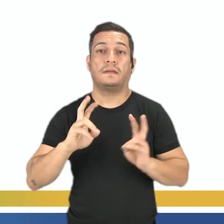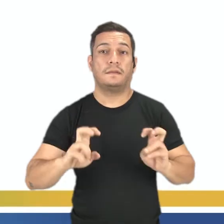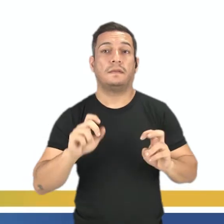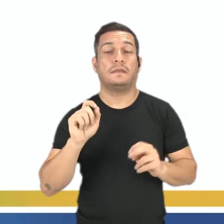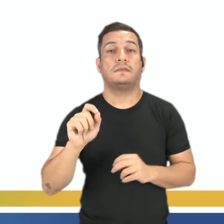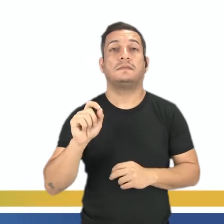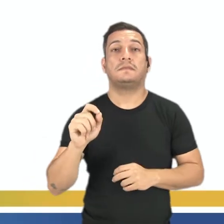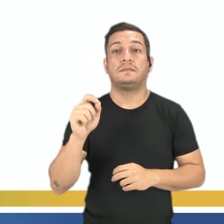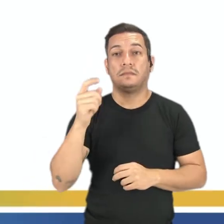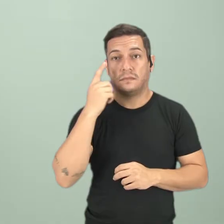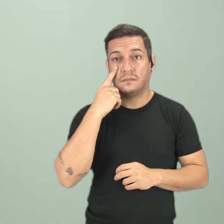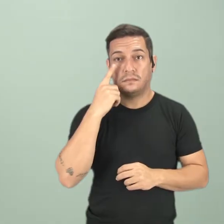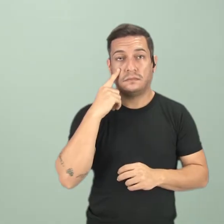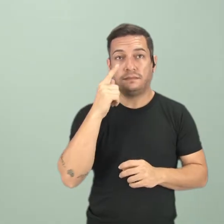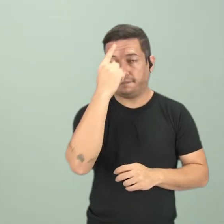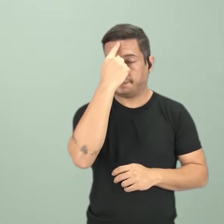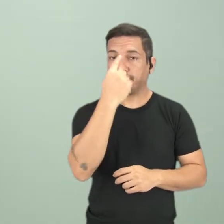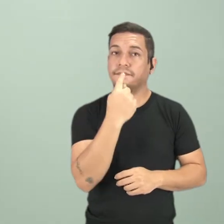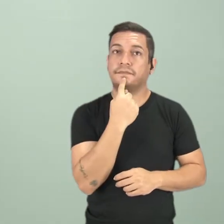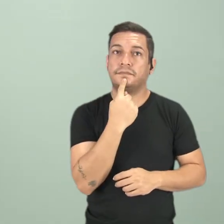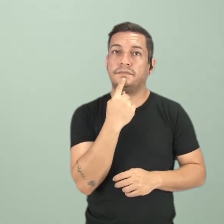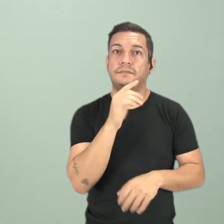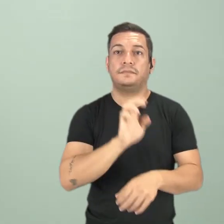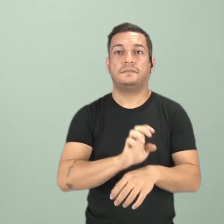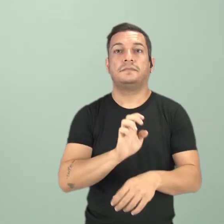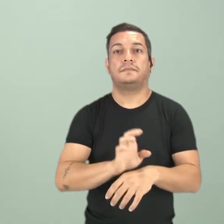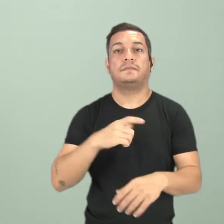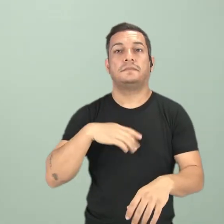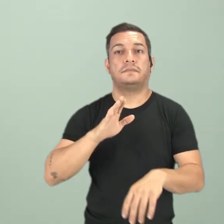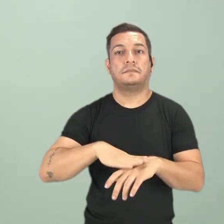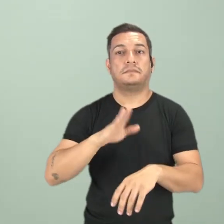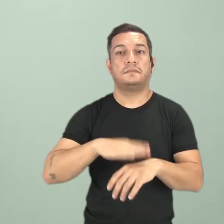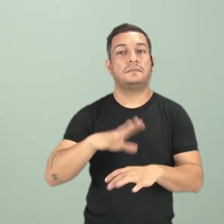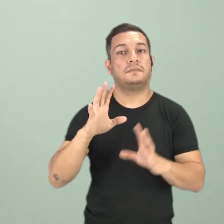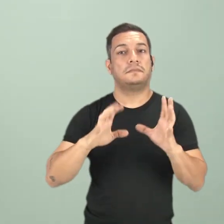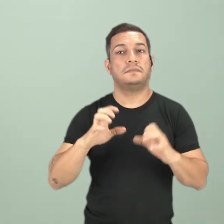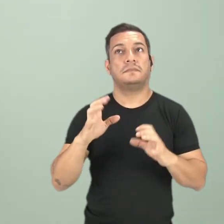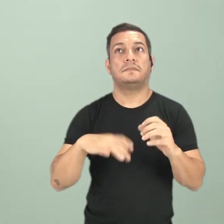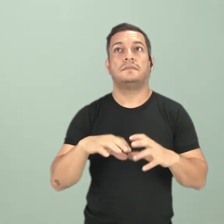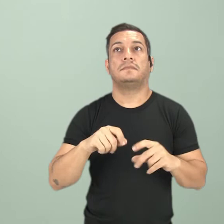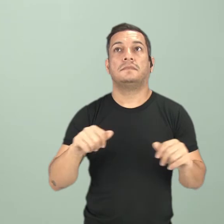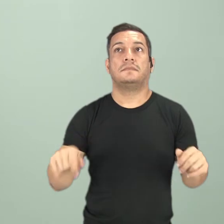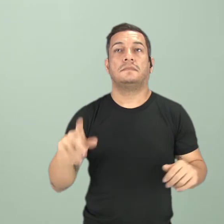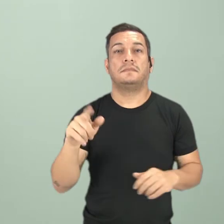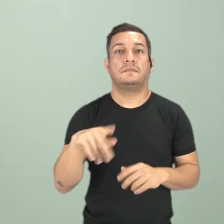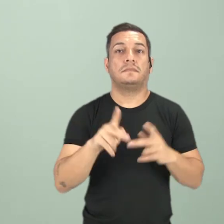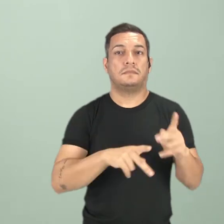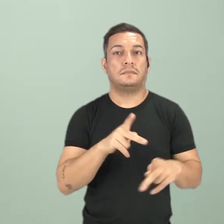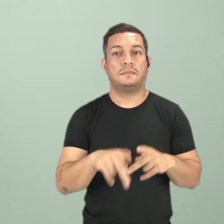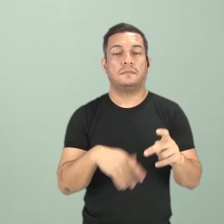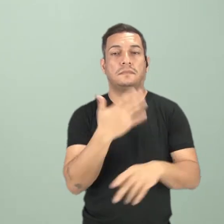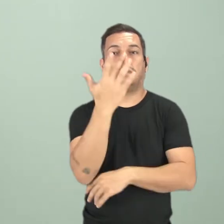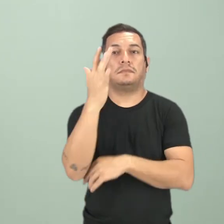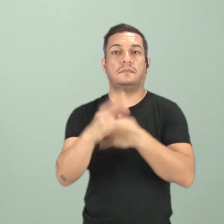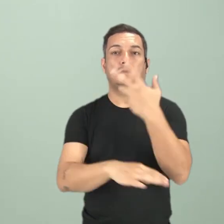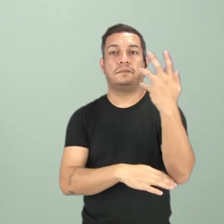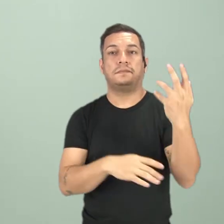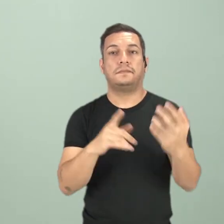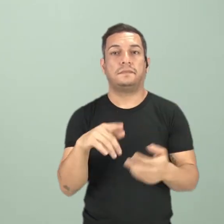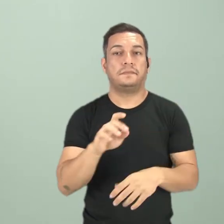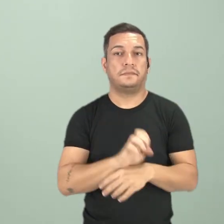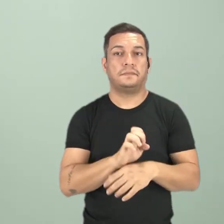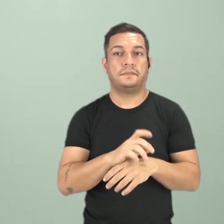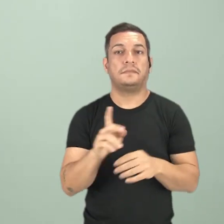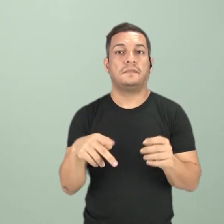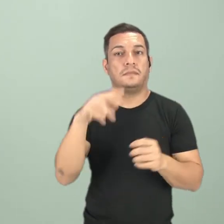observar que através dessa imagem, né, os estados que têm maior conflito de terra entre os povos da floresta são os estados